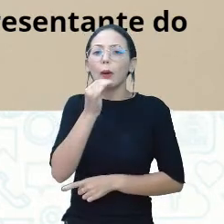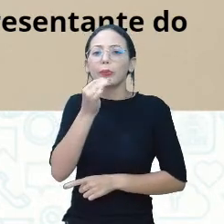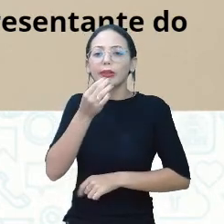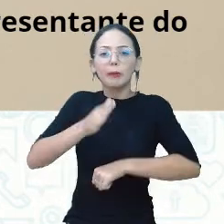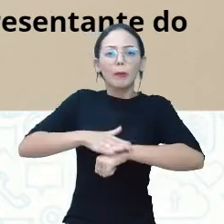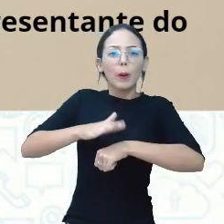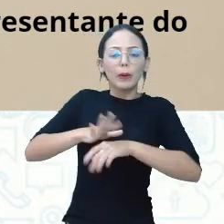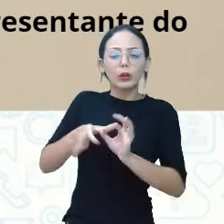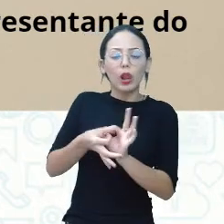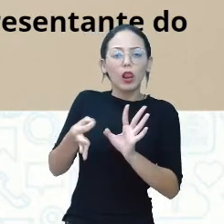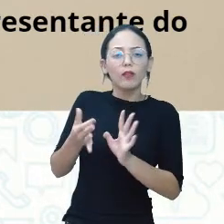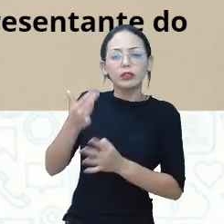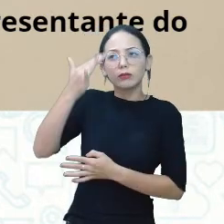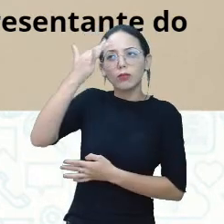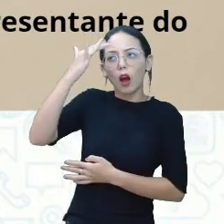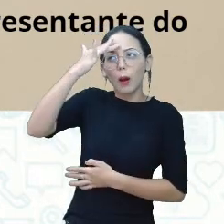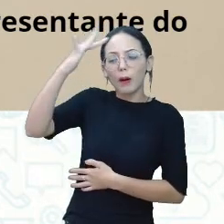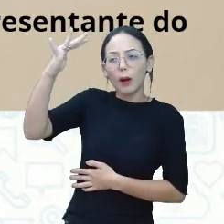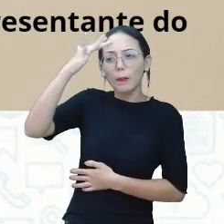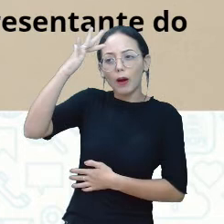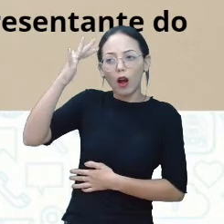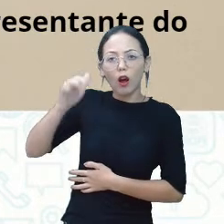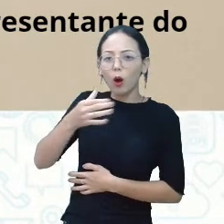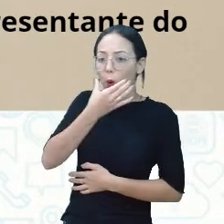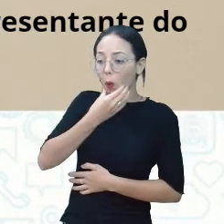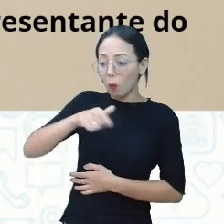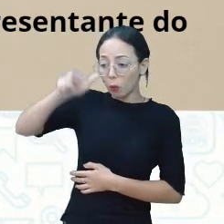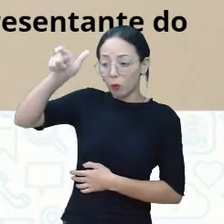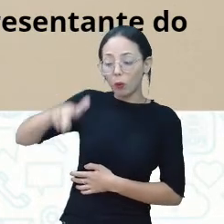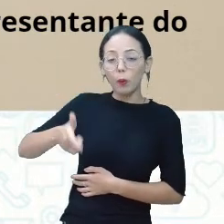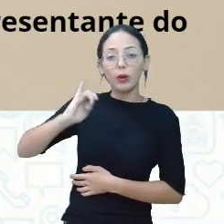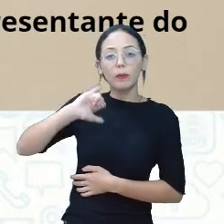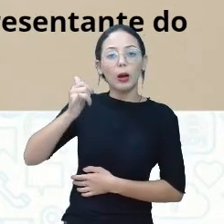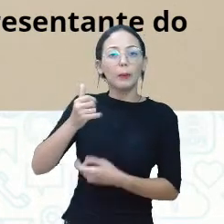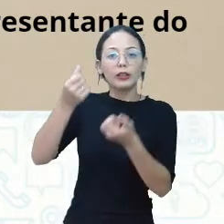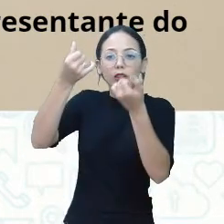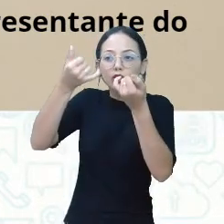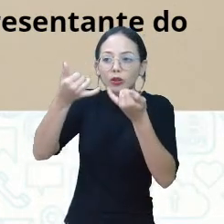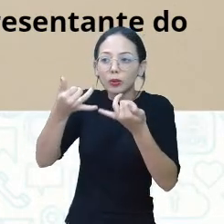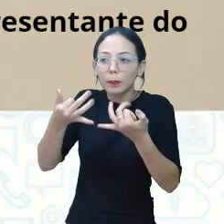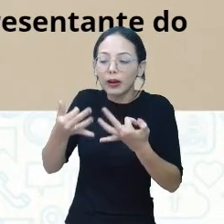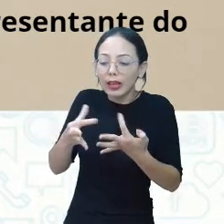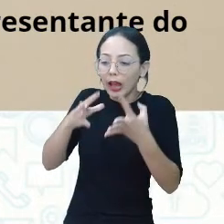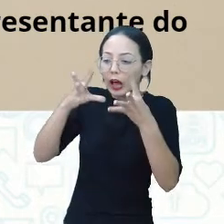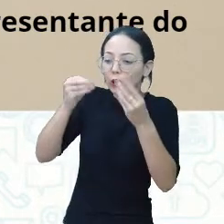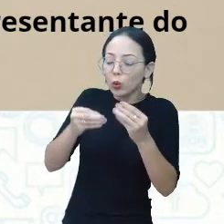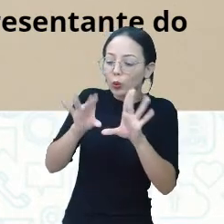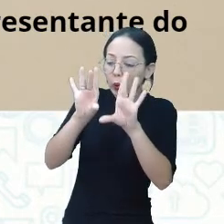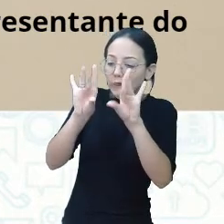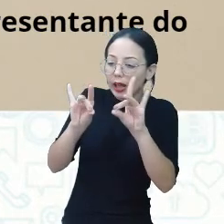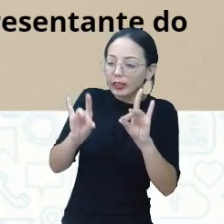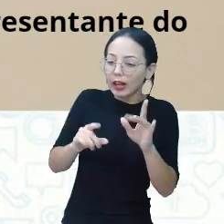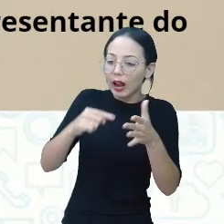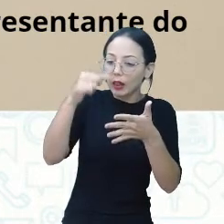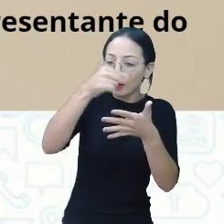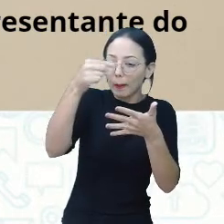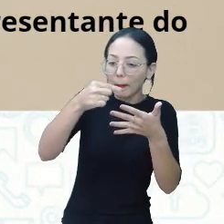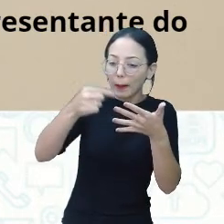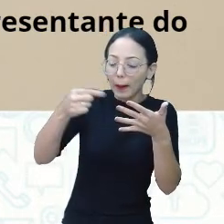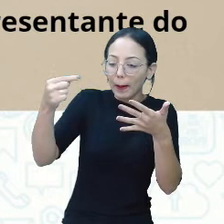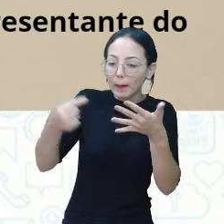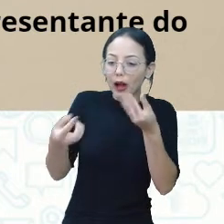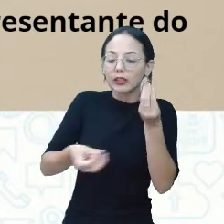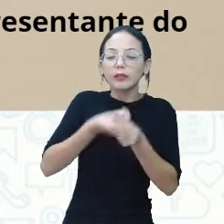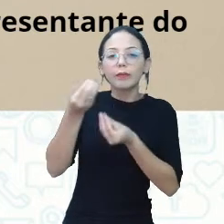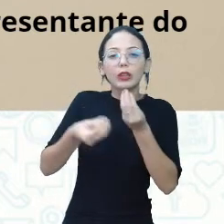interpretação. Conan Doyle, ou o narrador do livro de Sherlock, dá todas as instruções, dá todo o passo a passo de